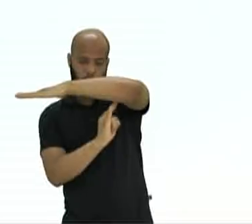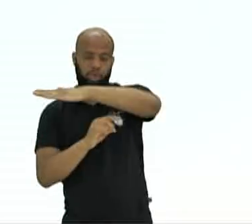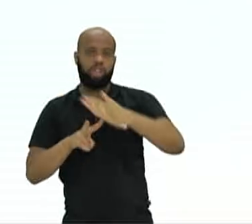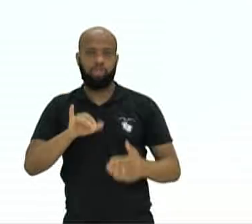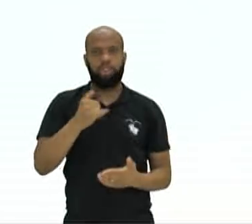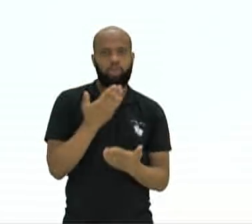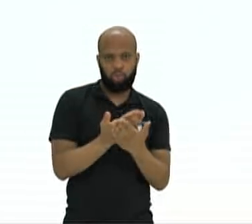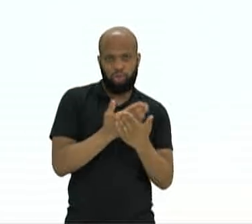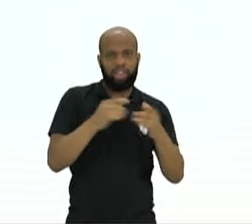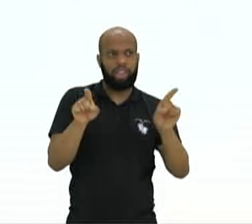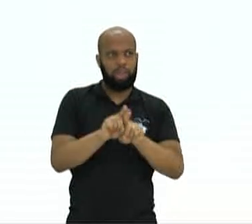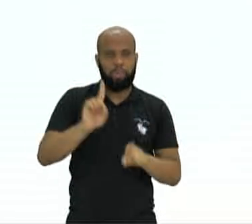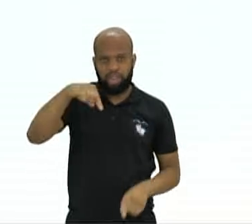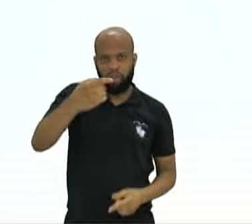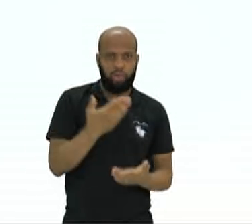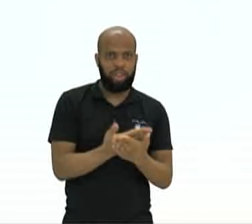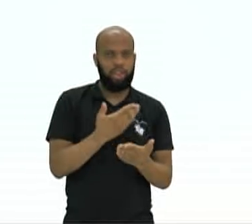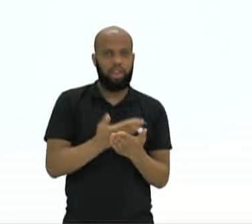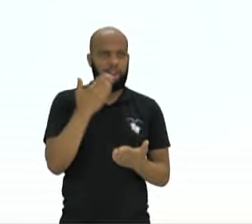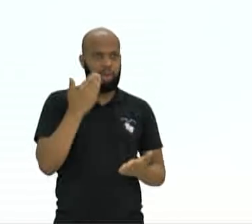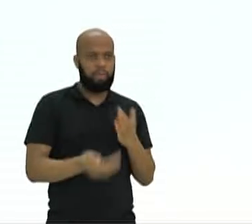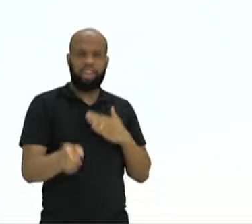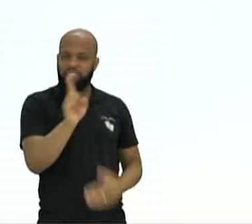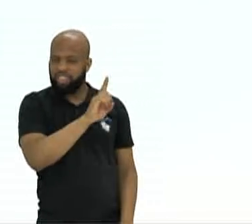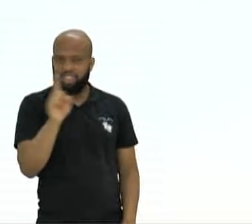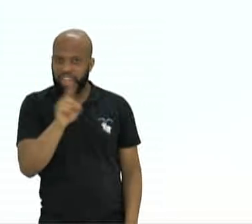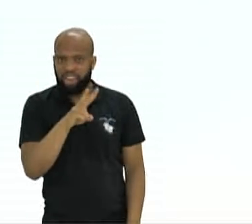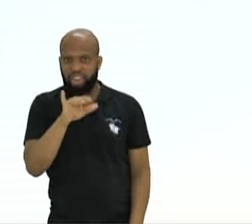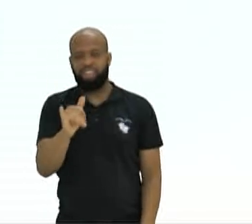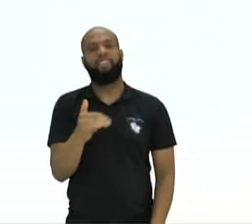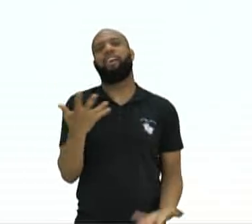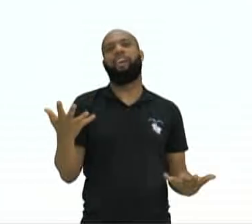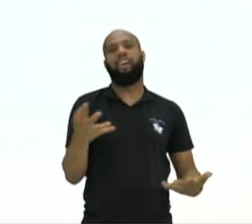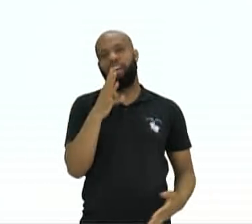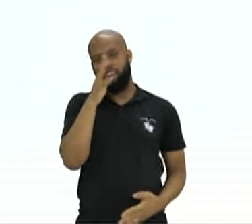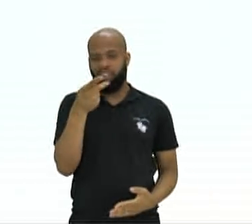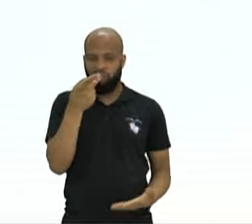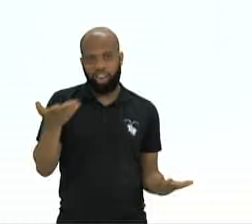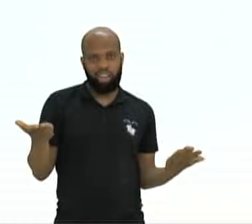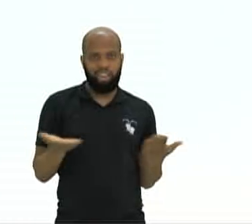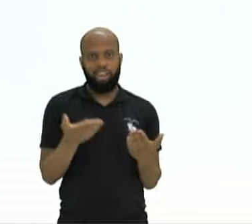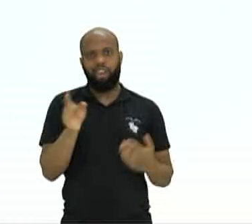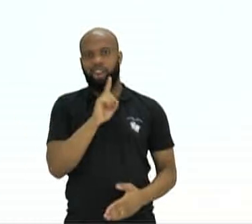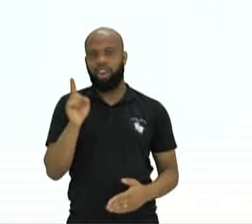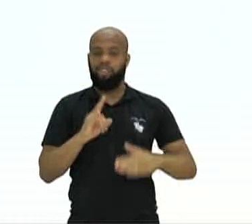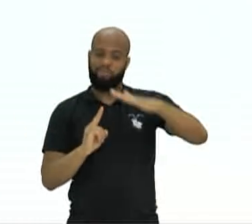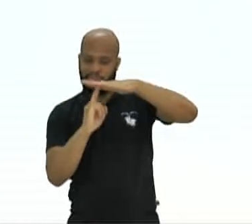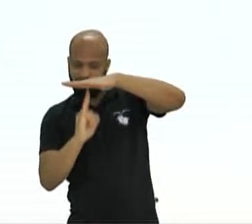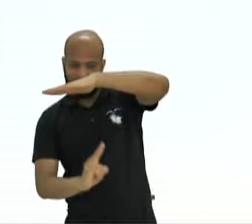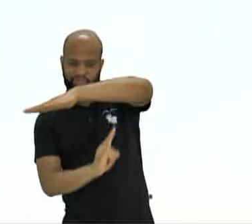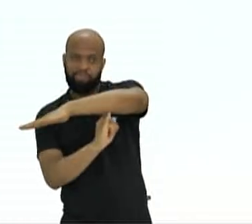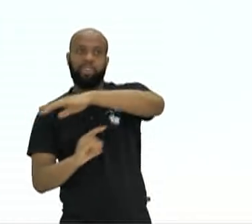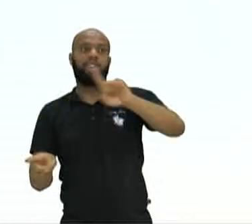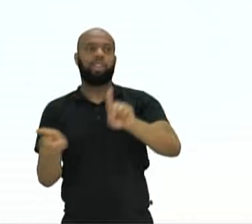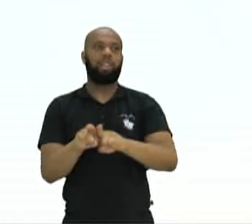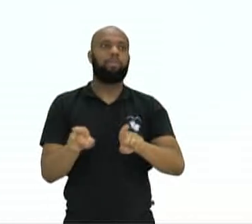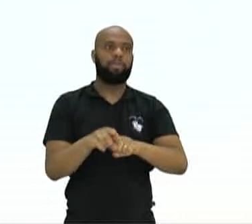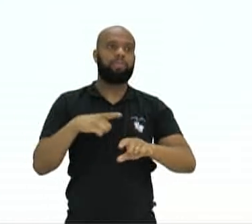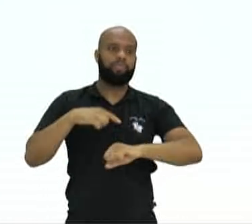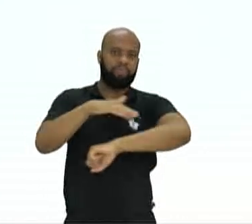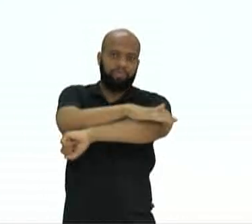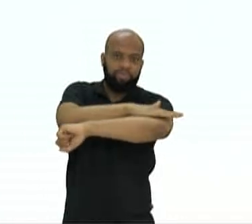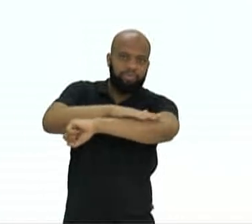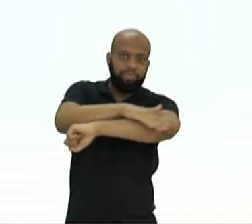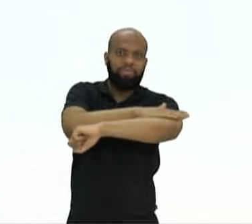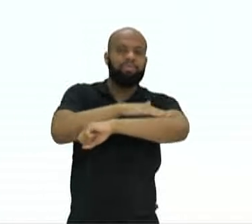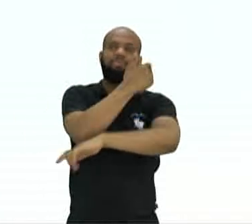pouquinho na próxima aula, não perca, desculpe, já ia estragando a aula, a construção da ponte Maurício de Nassau, jardins